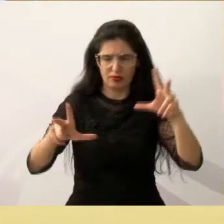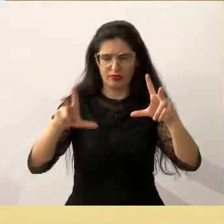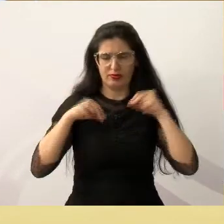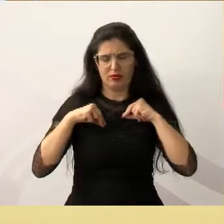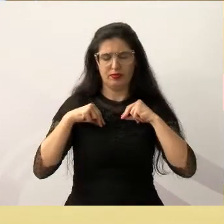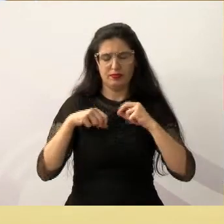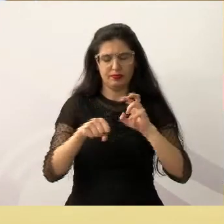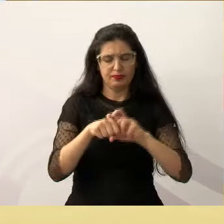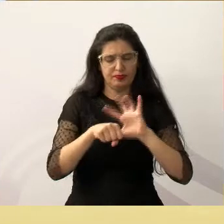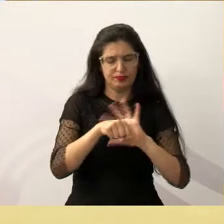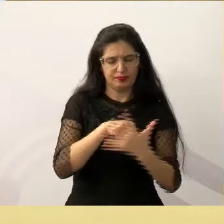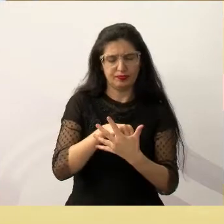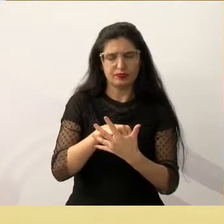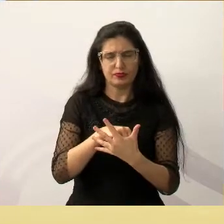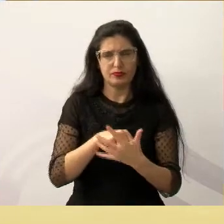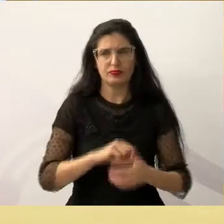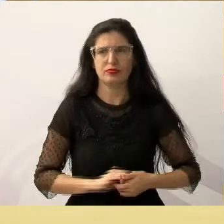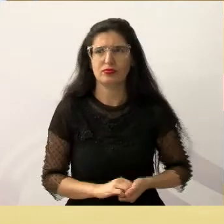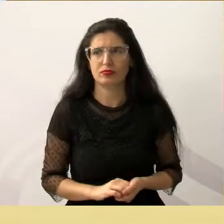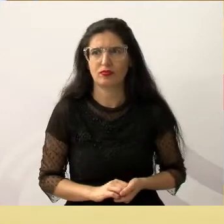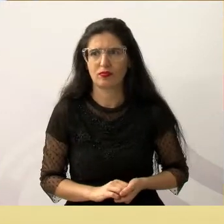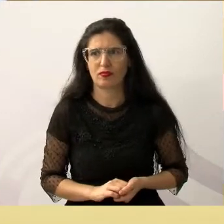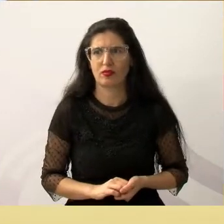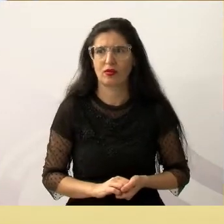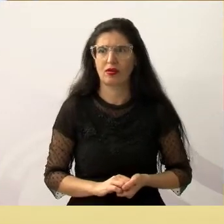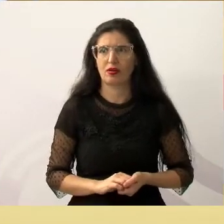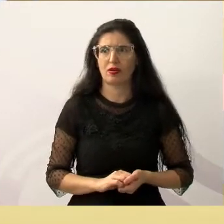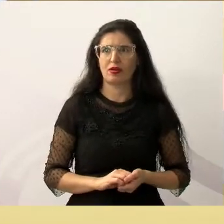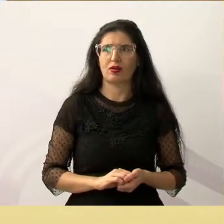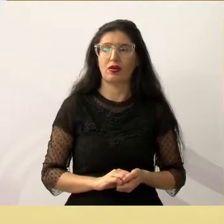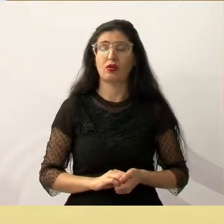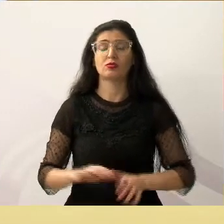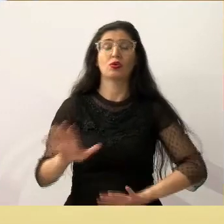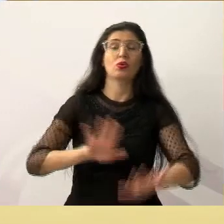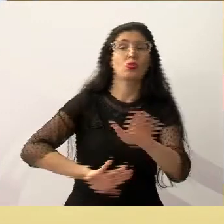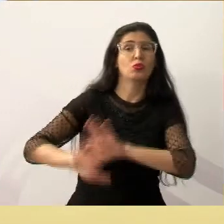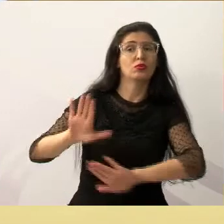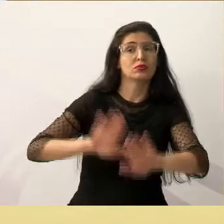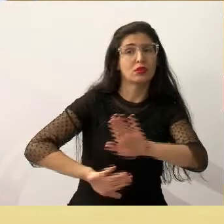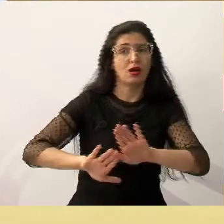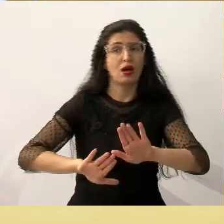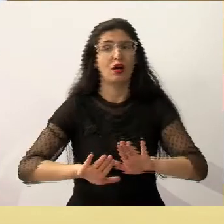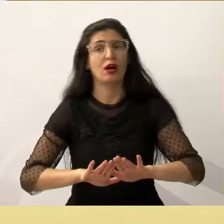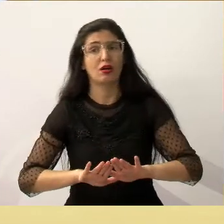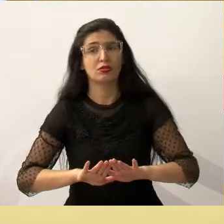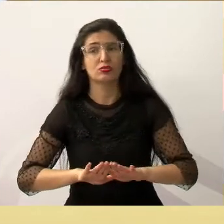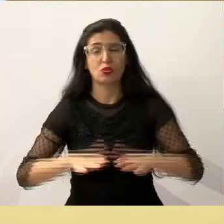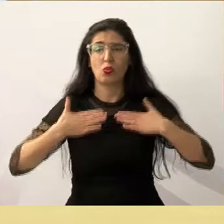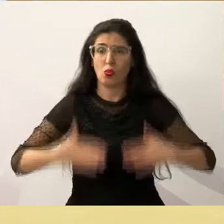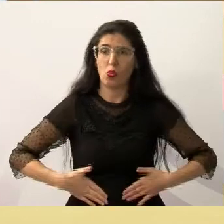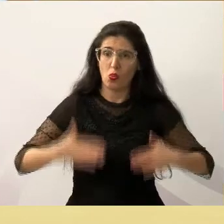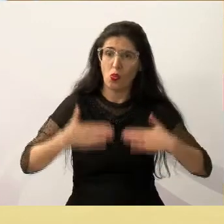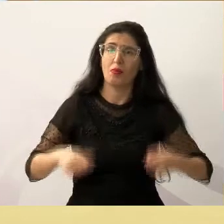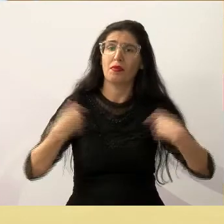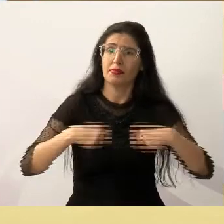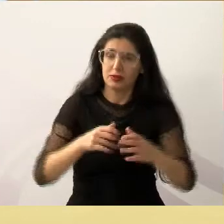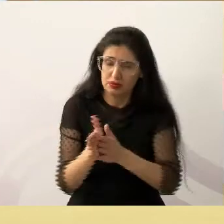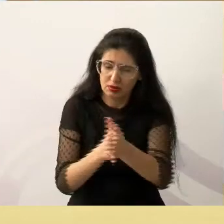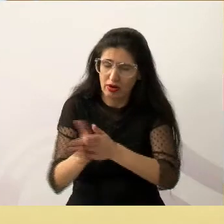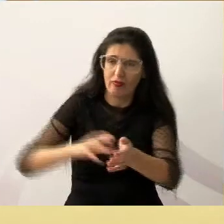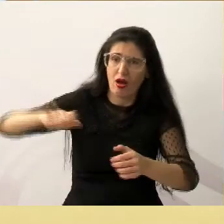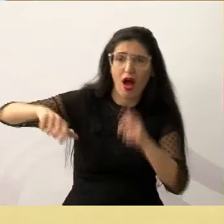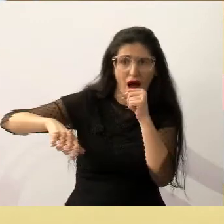acho que todos os lugares já entenderam que tem que tomar cuidado com a sua higiene, que tem que lavar as mãos, que tem que fazer isolamento